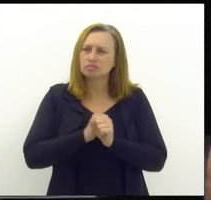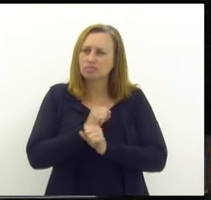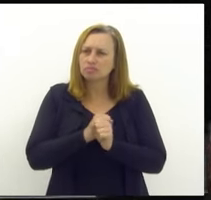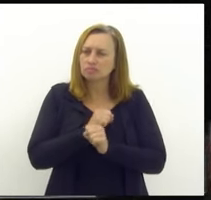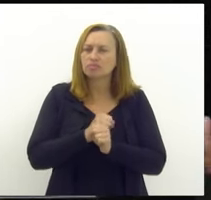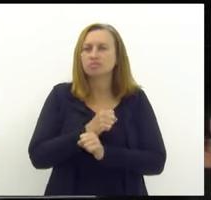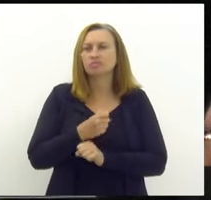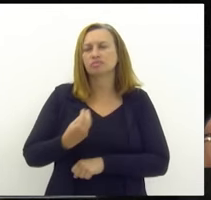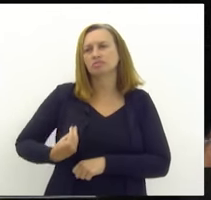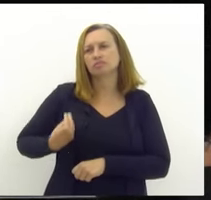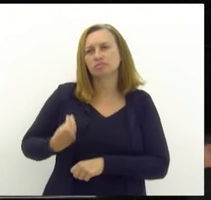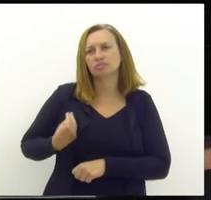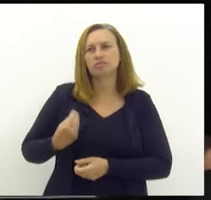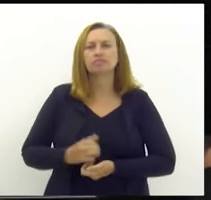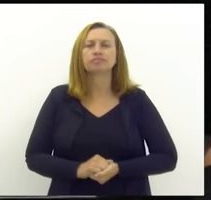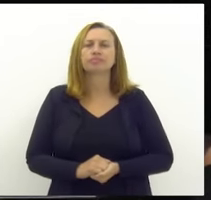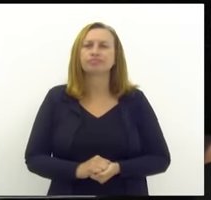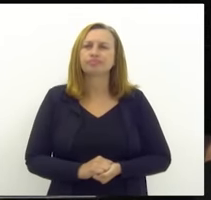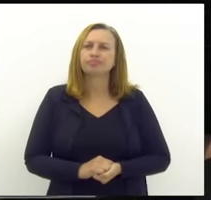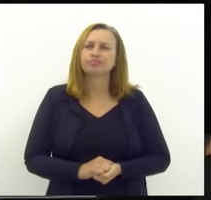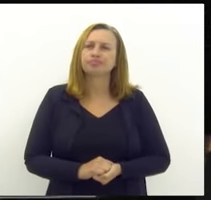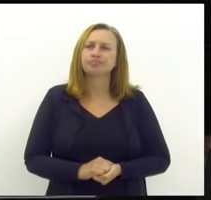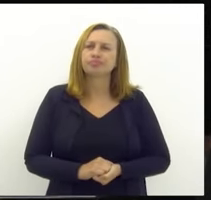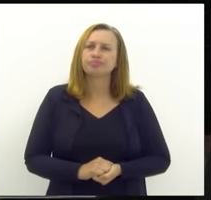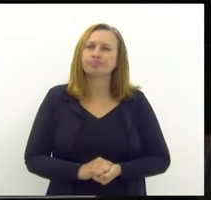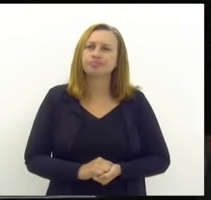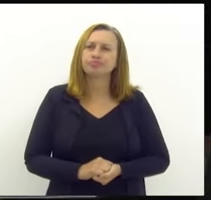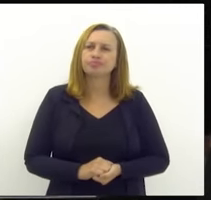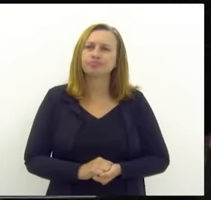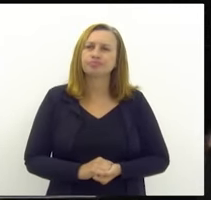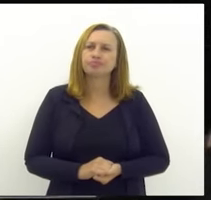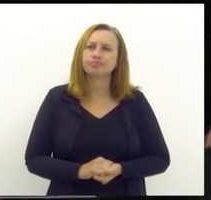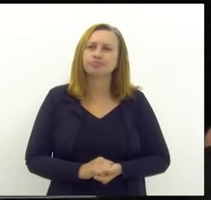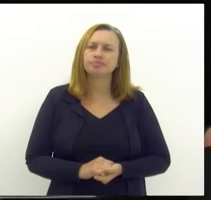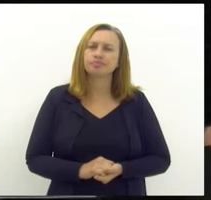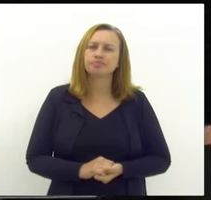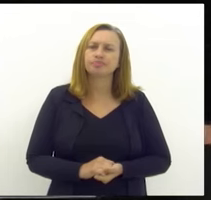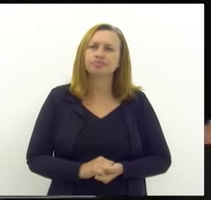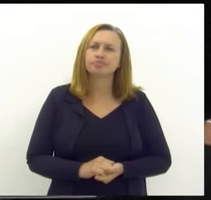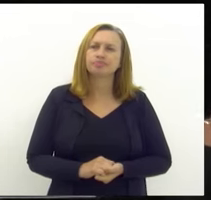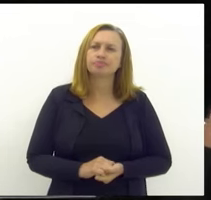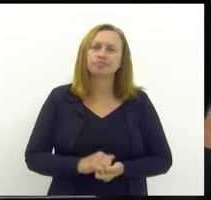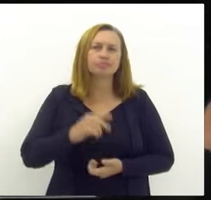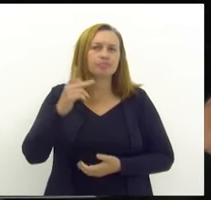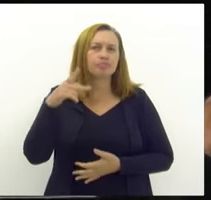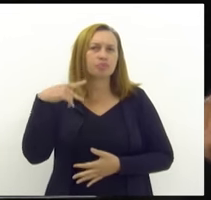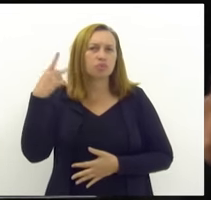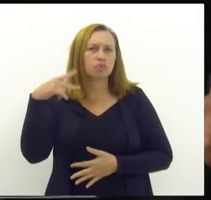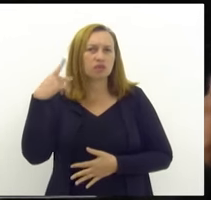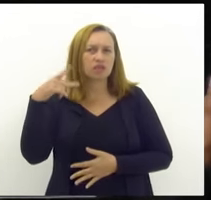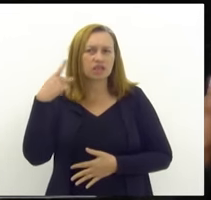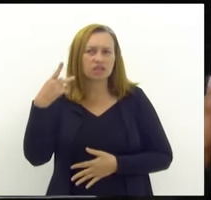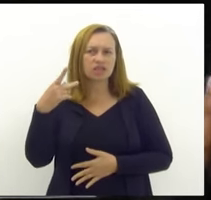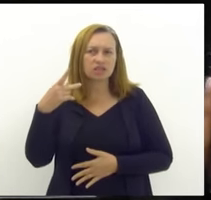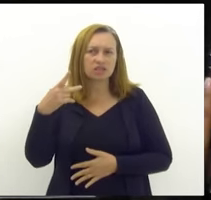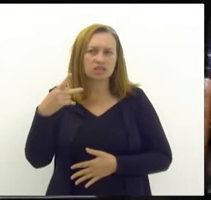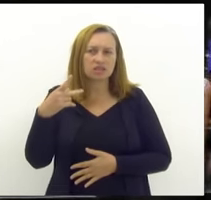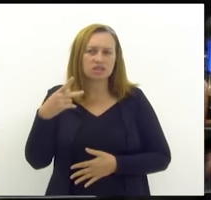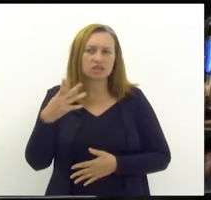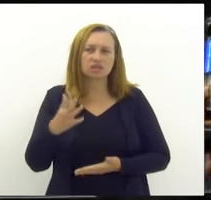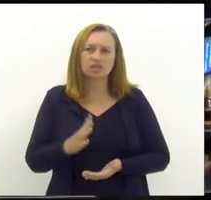que a gente vive não é de políticas de tapar buraco políticas